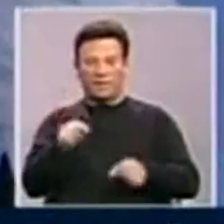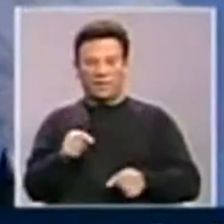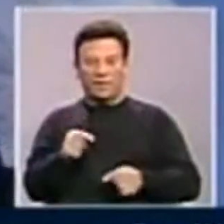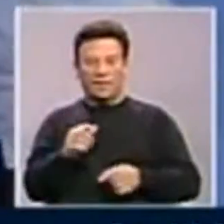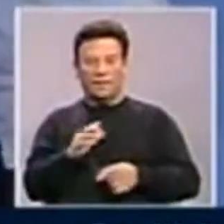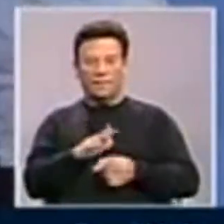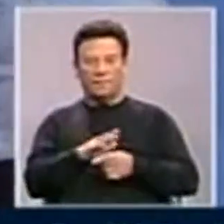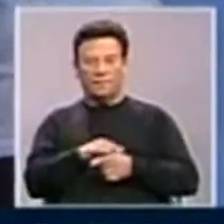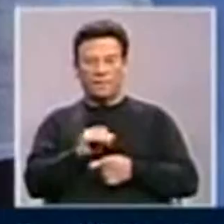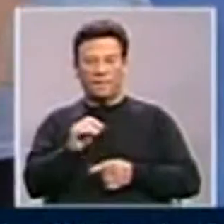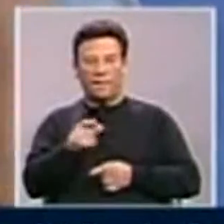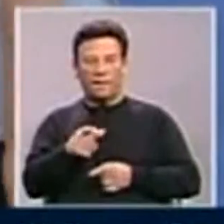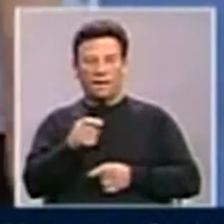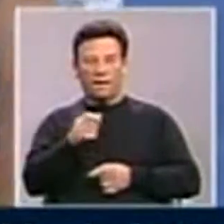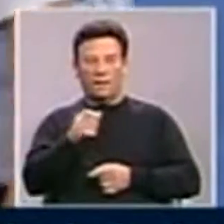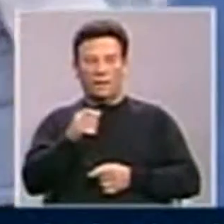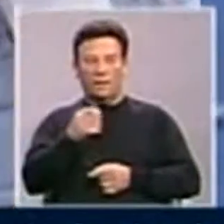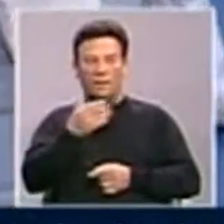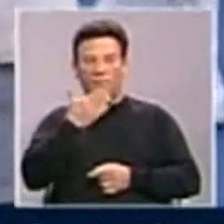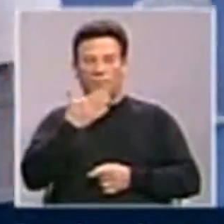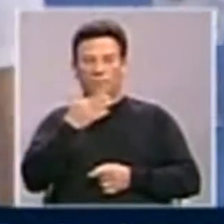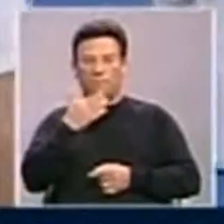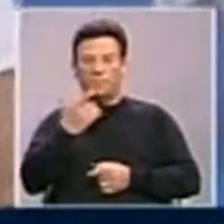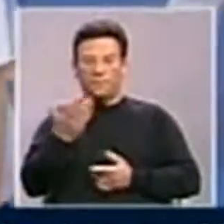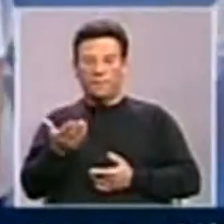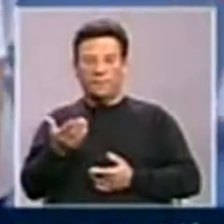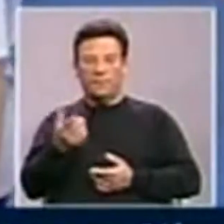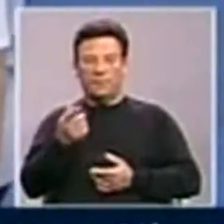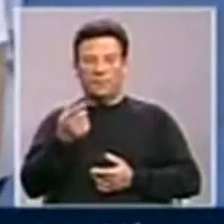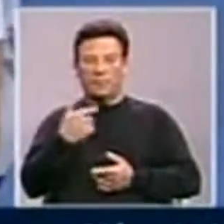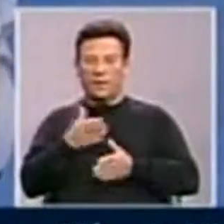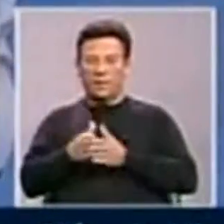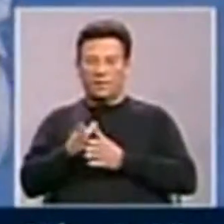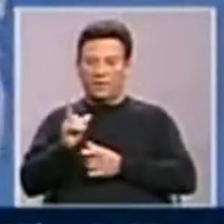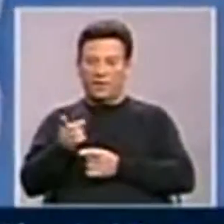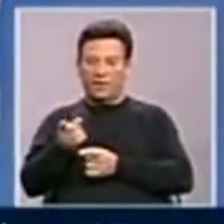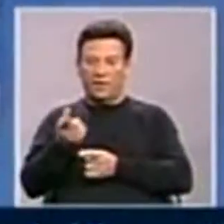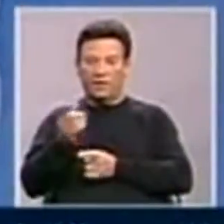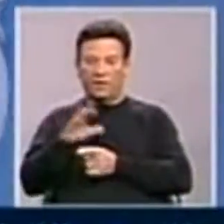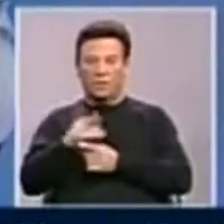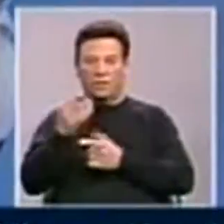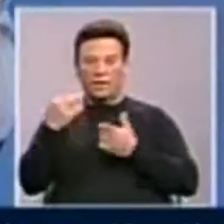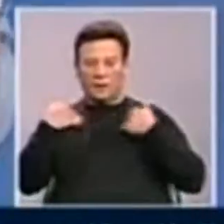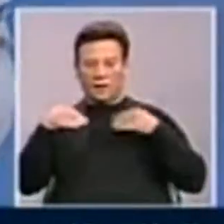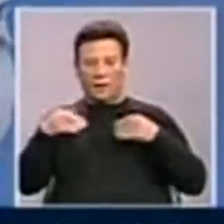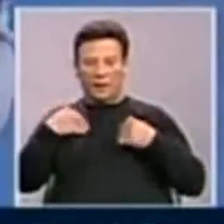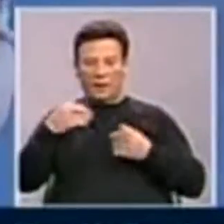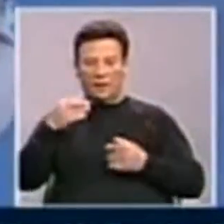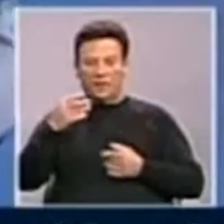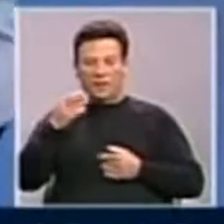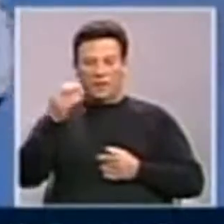para, pelo menos, utilizar isto como exercícios